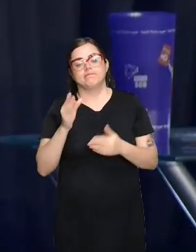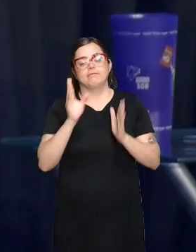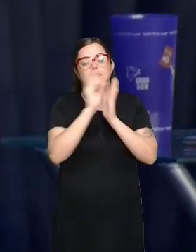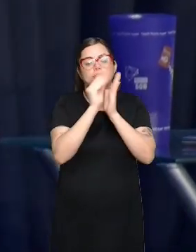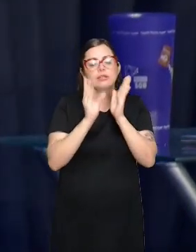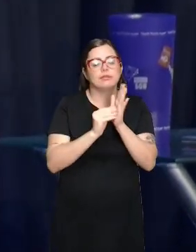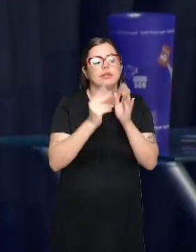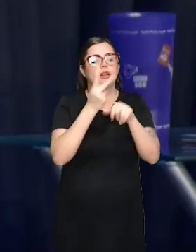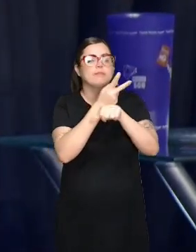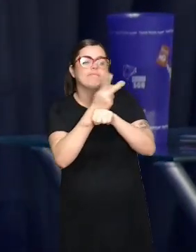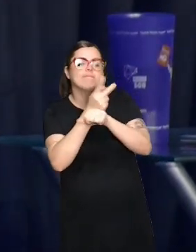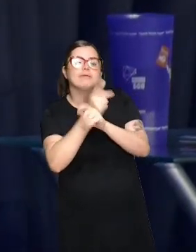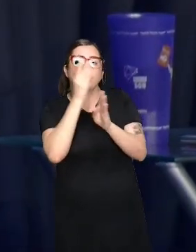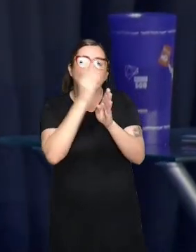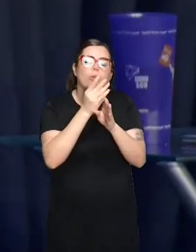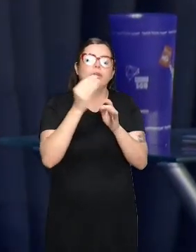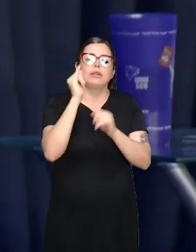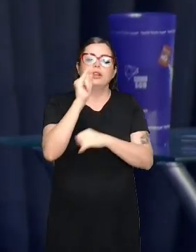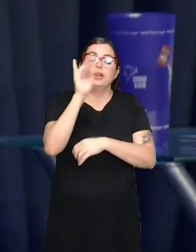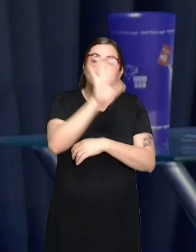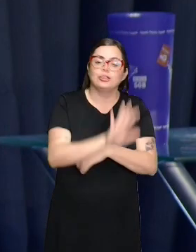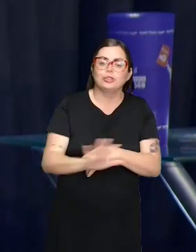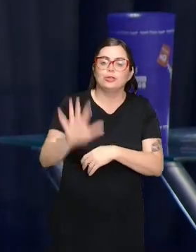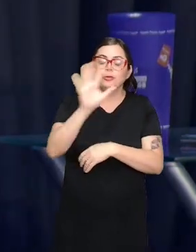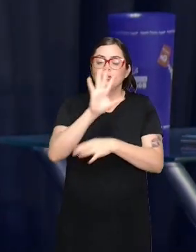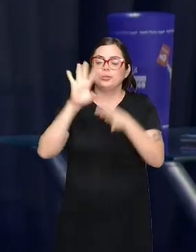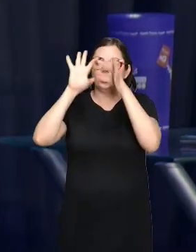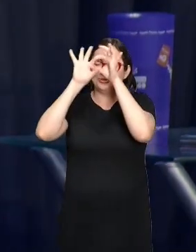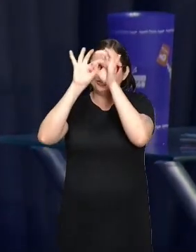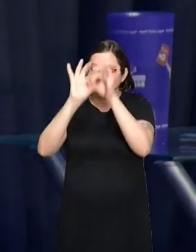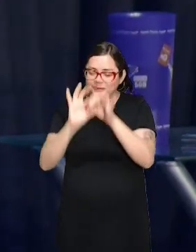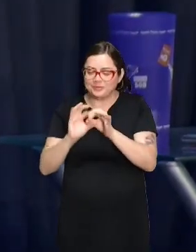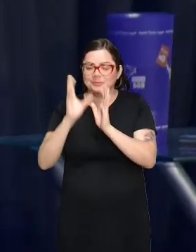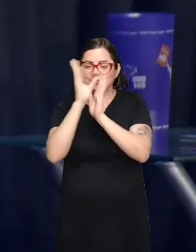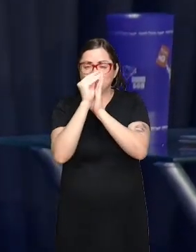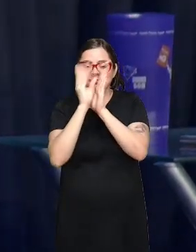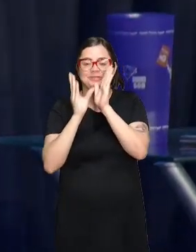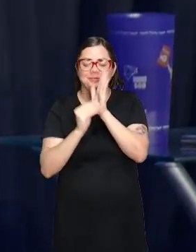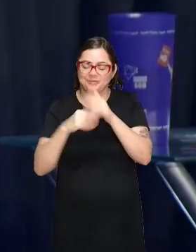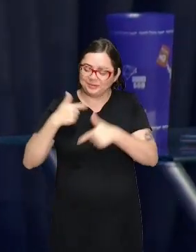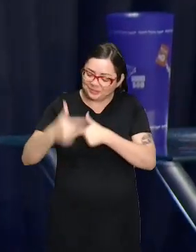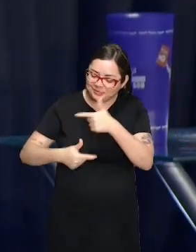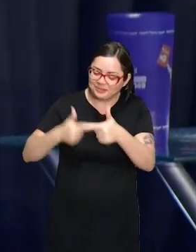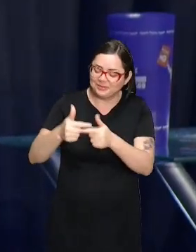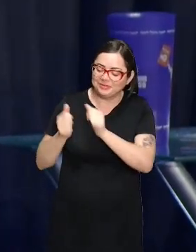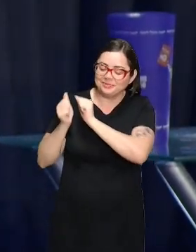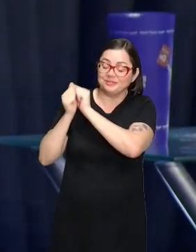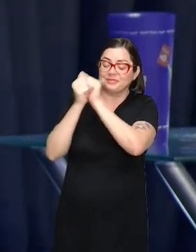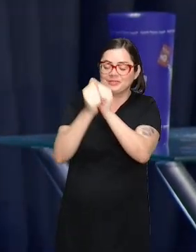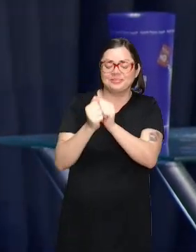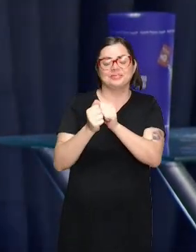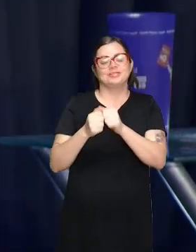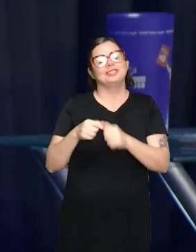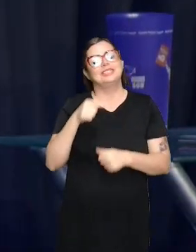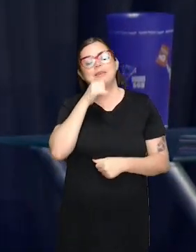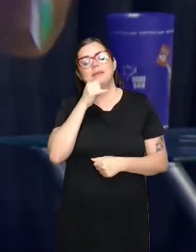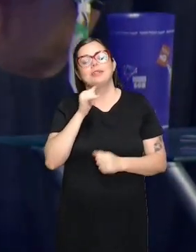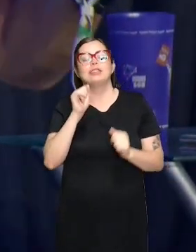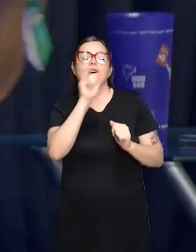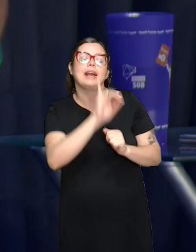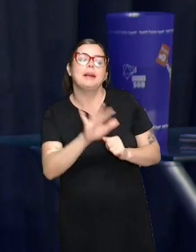achar materiais que você consiga representar é tudo em cima de bengala, de pessoas